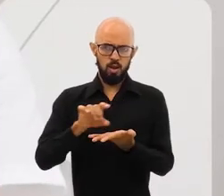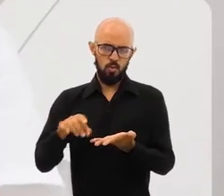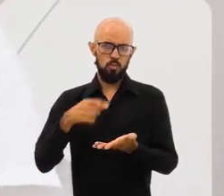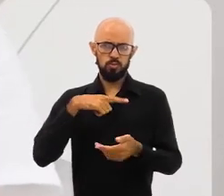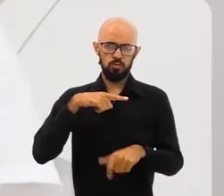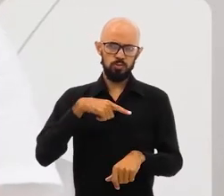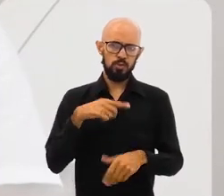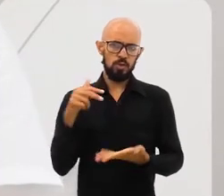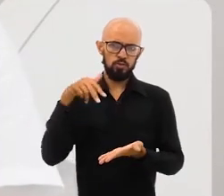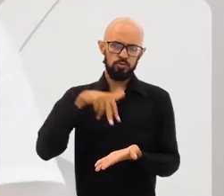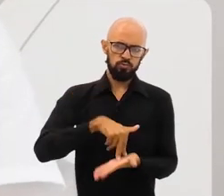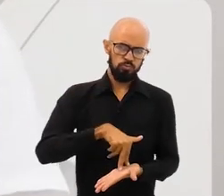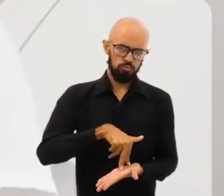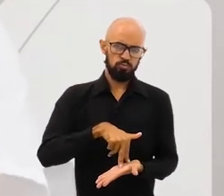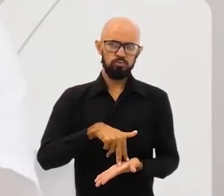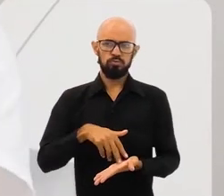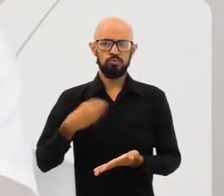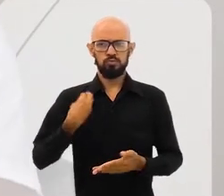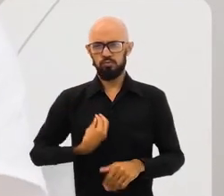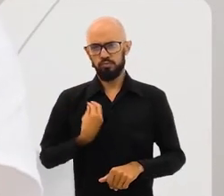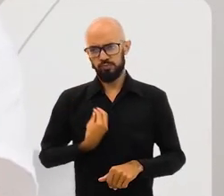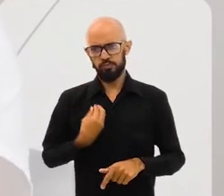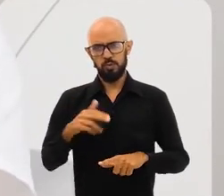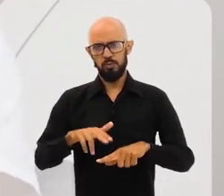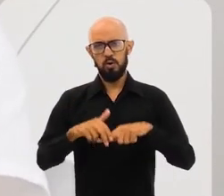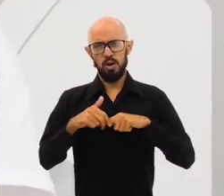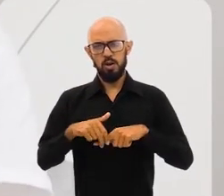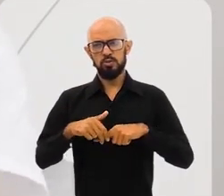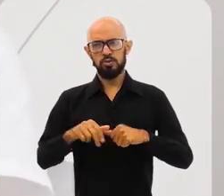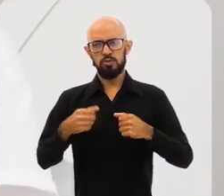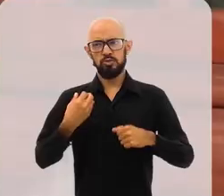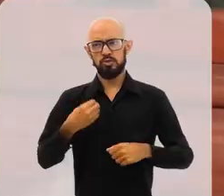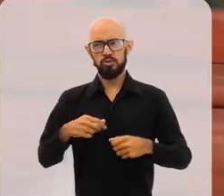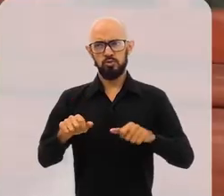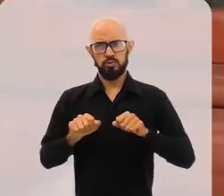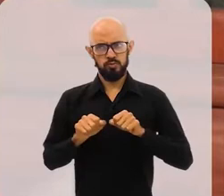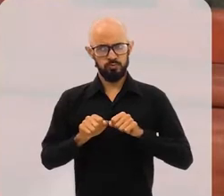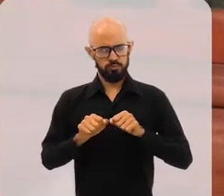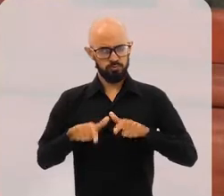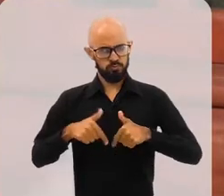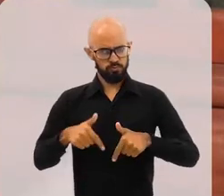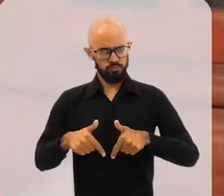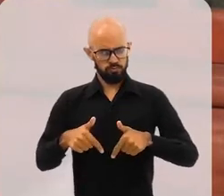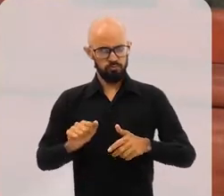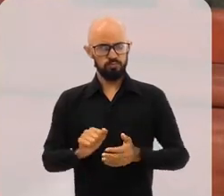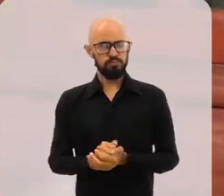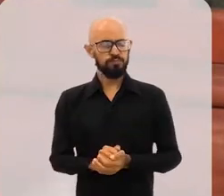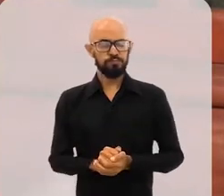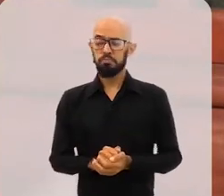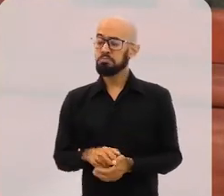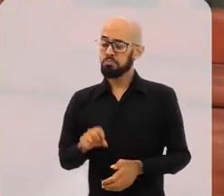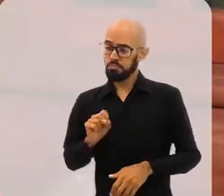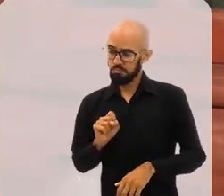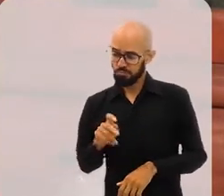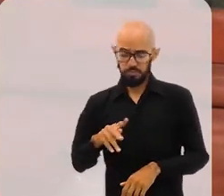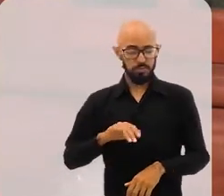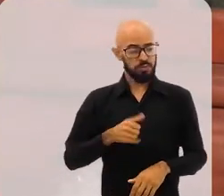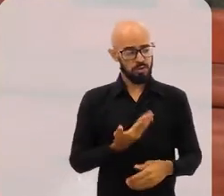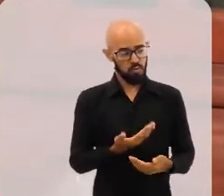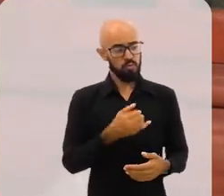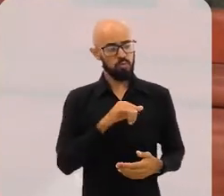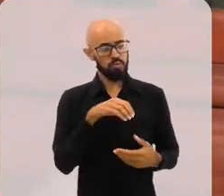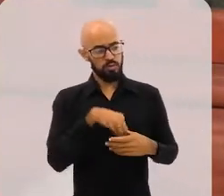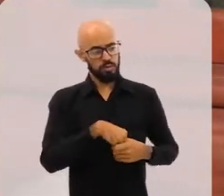ocupa seu patamar de vida de vida seus méritos de vida seus feitos então então dentro do emfar o cargo é